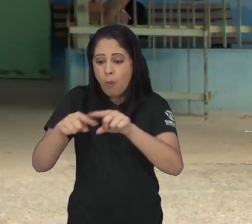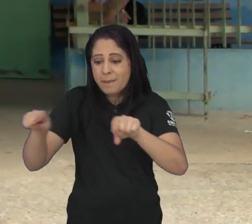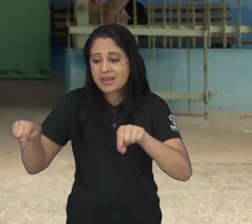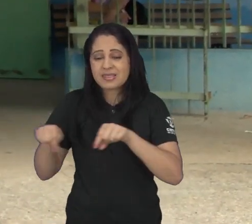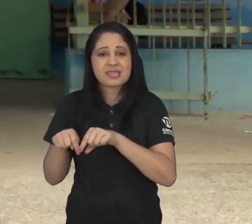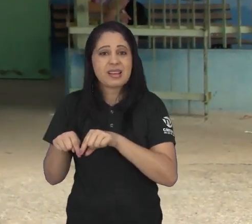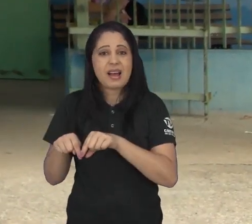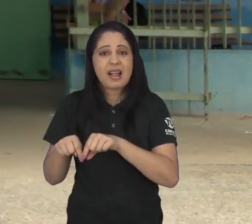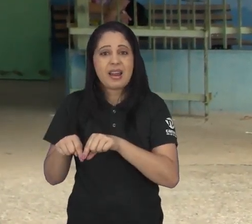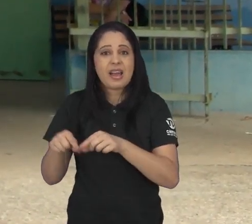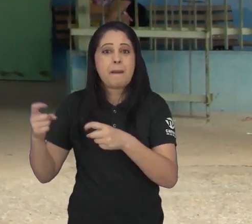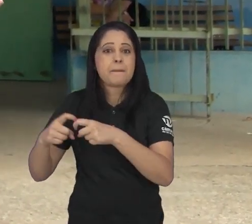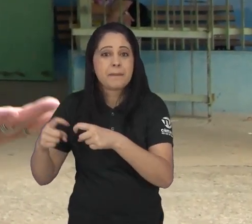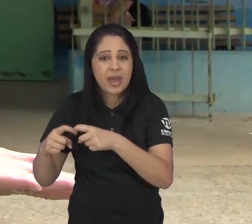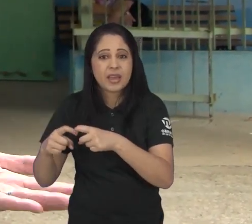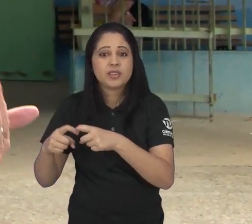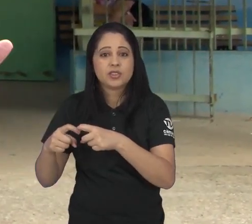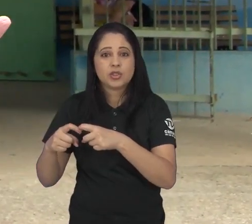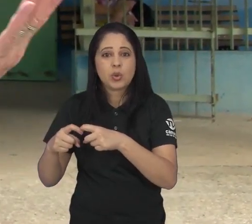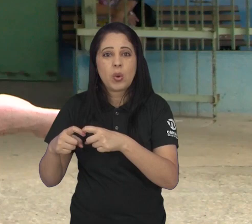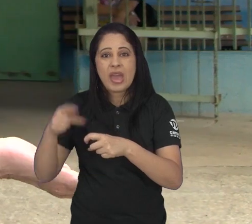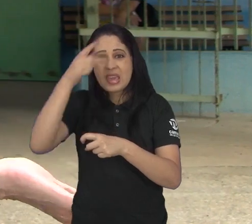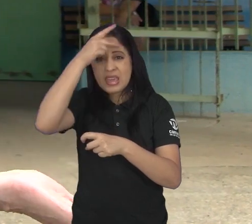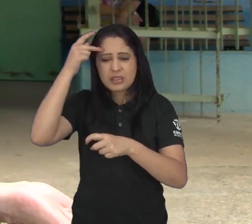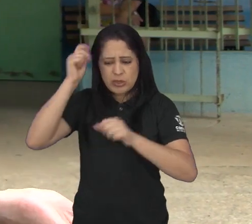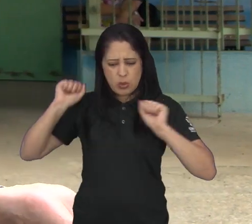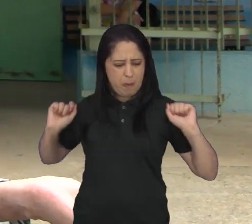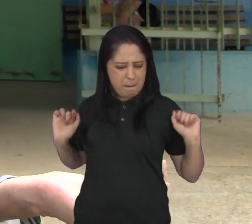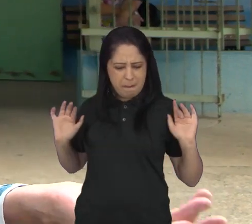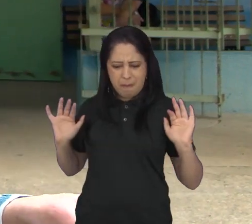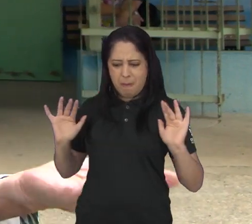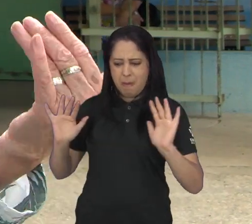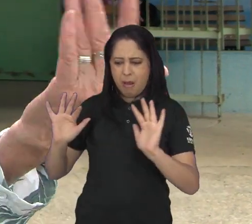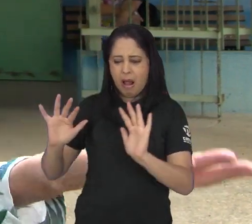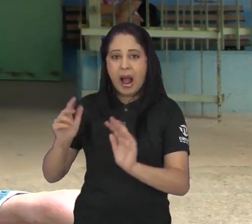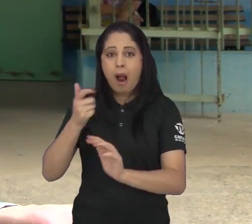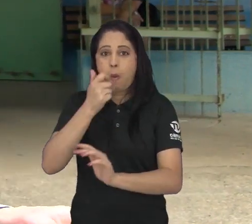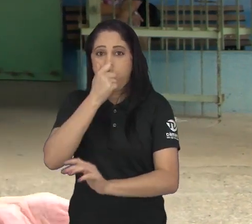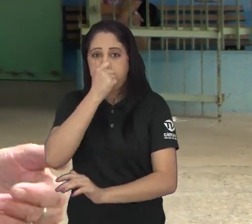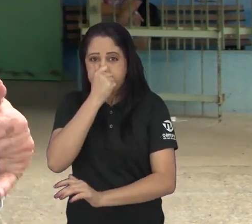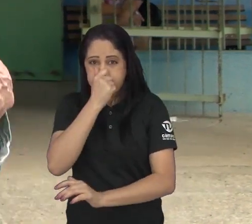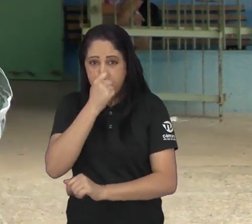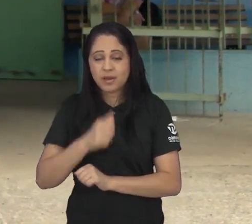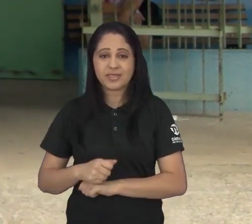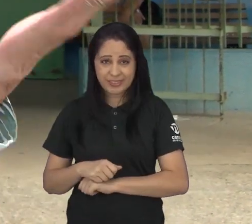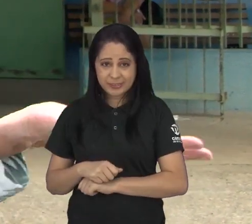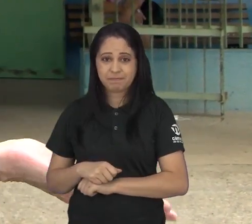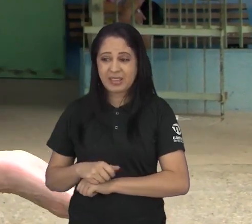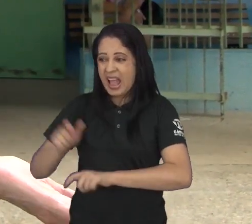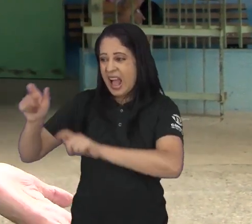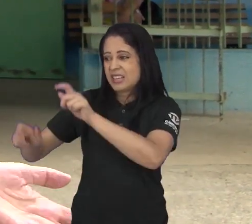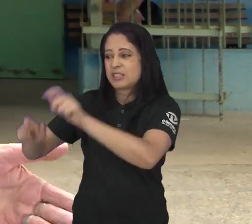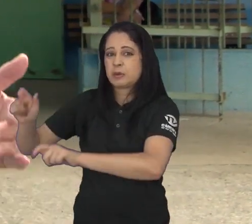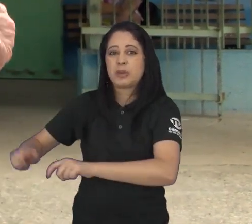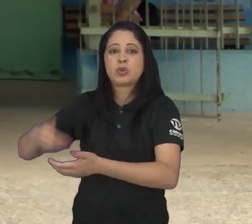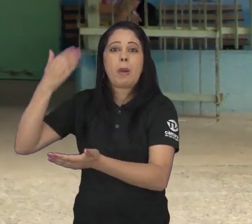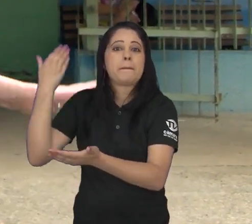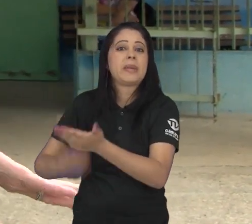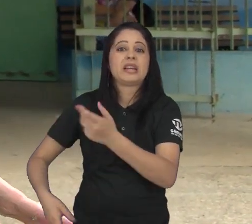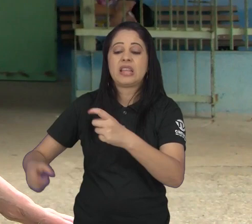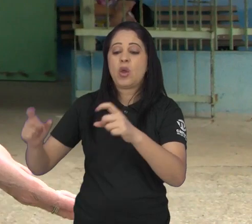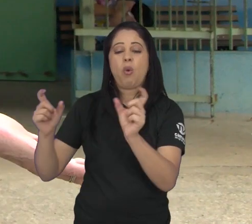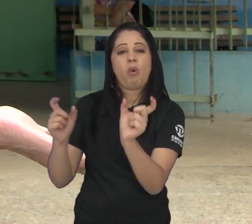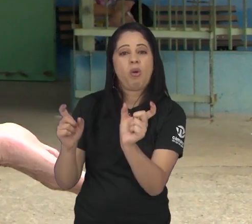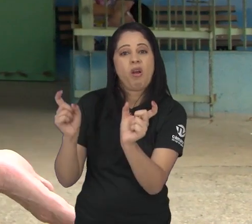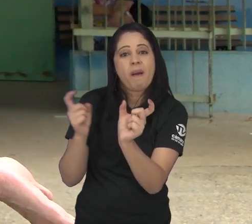isso população e a demanda aumentou muito por conta dessa crise econômica é muito desemprego muita gente perdeu o convênio